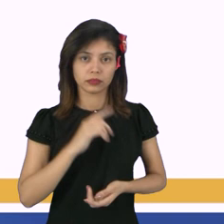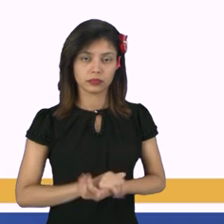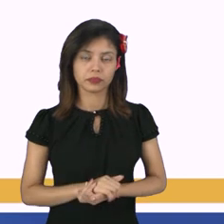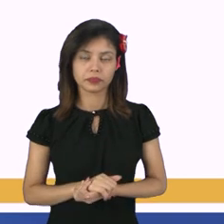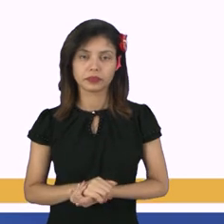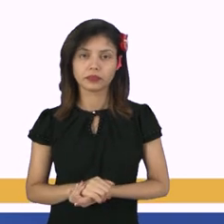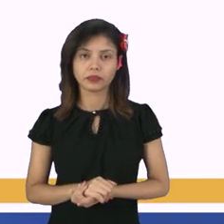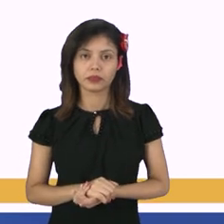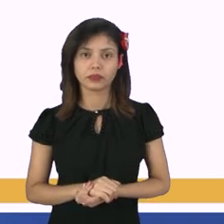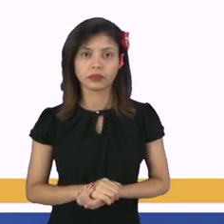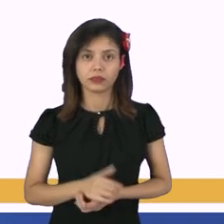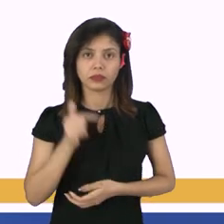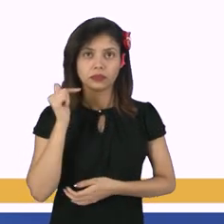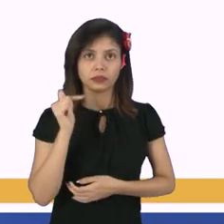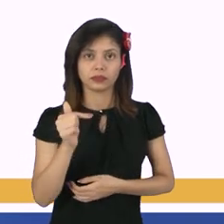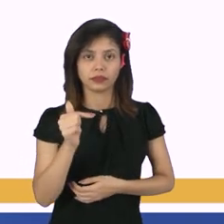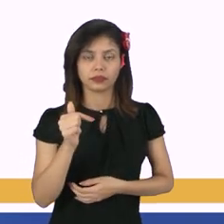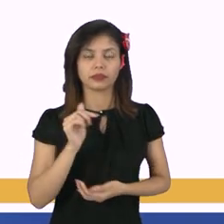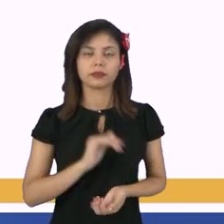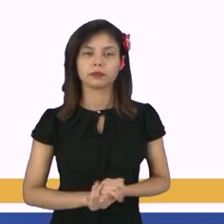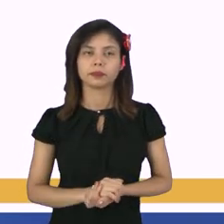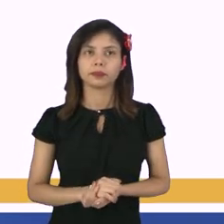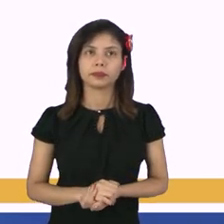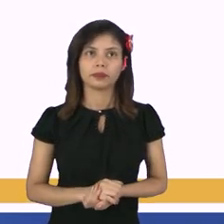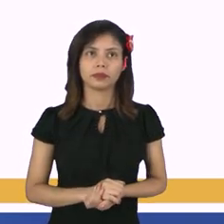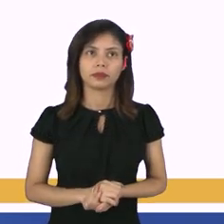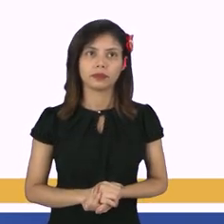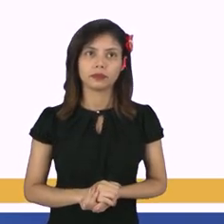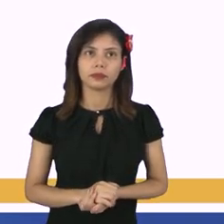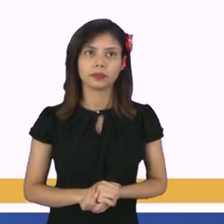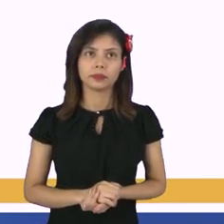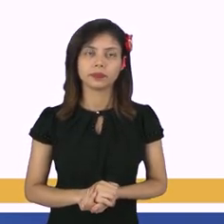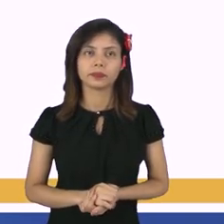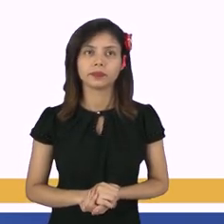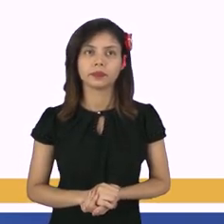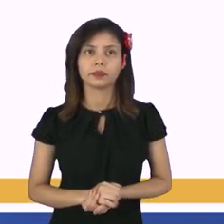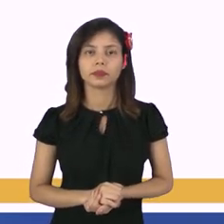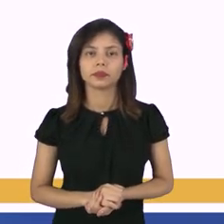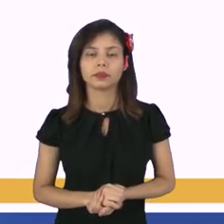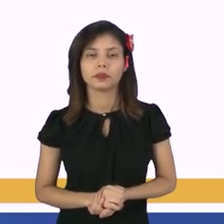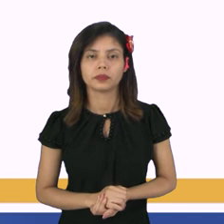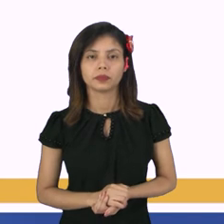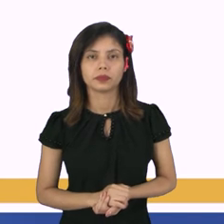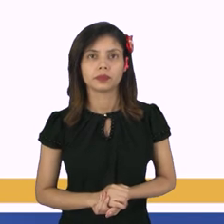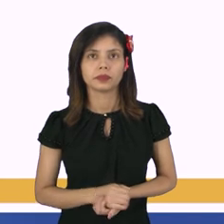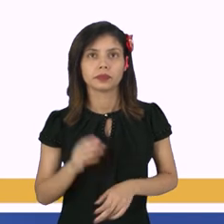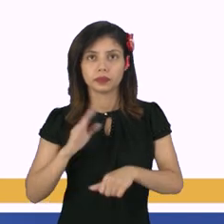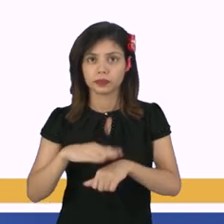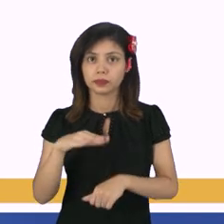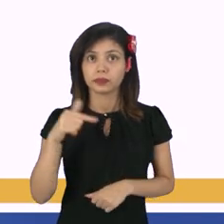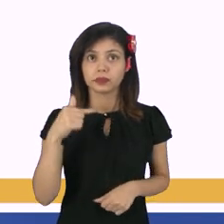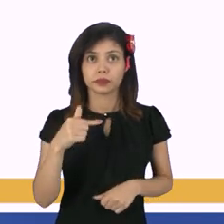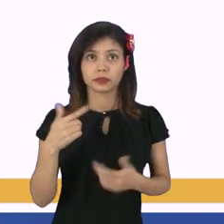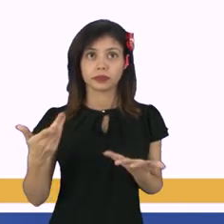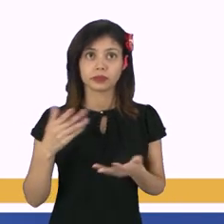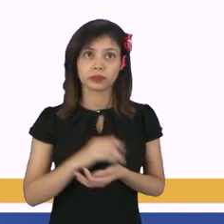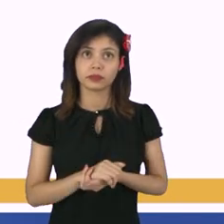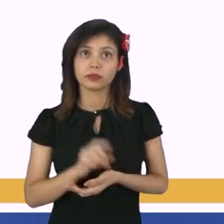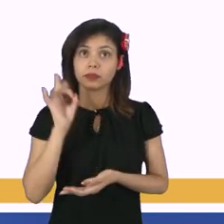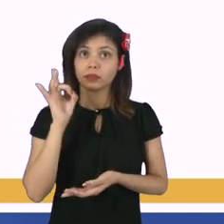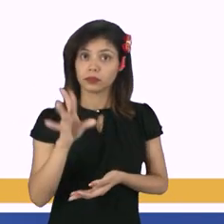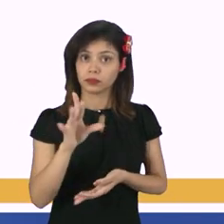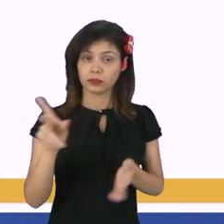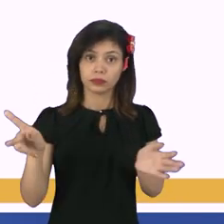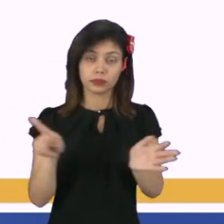com a base nós vamos ter e fáceis para essa pirâmide Então ela não vai ter mais de Sete Faces ela vai